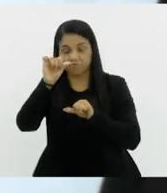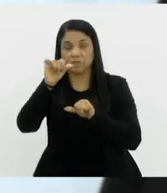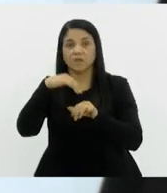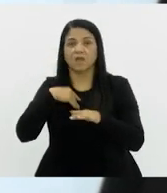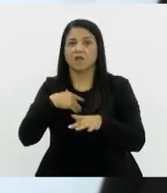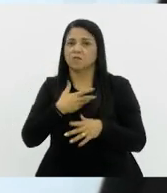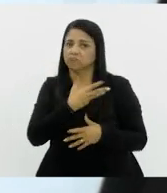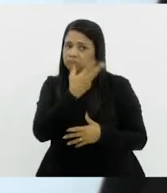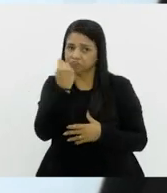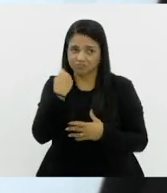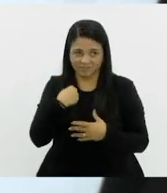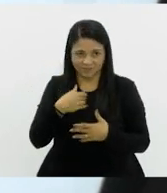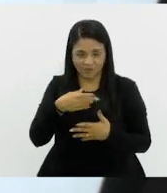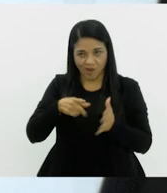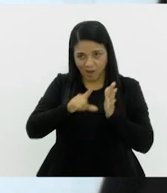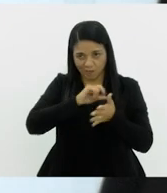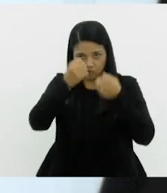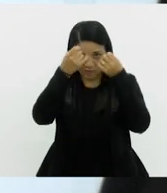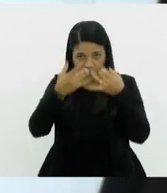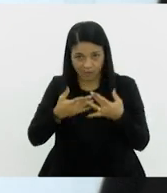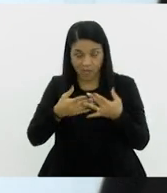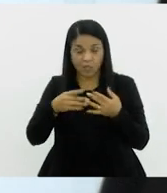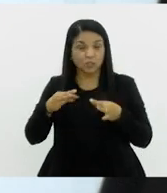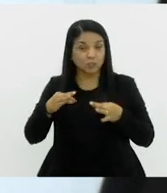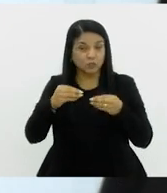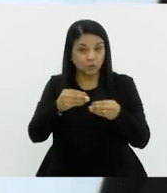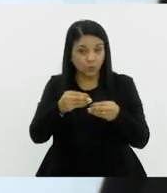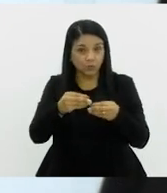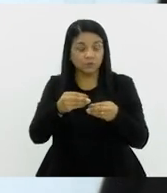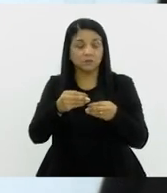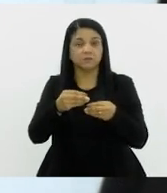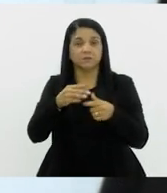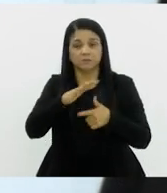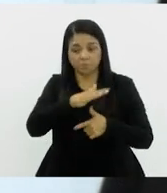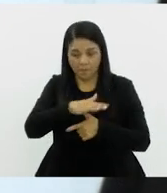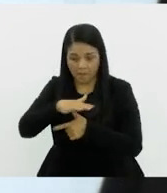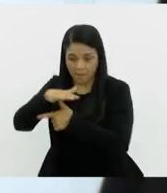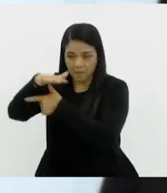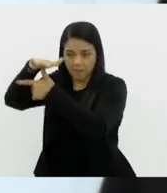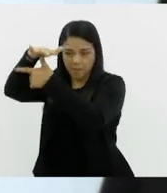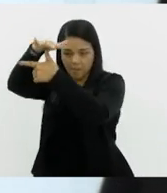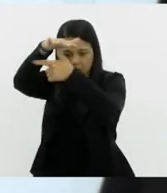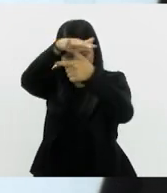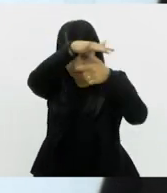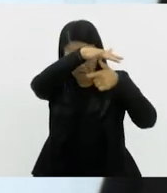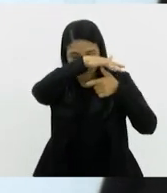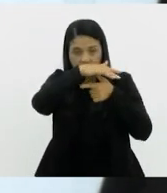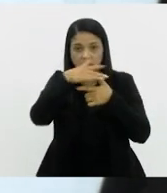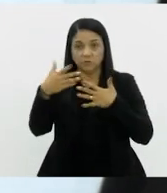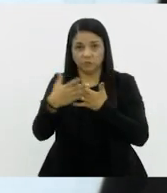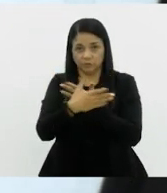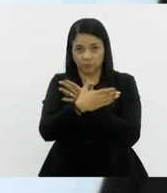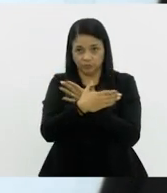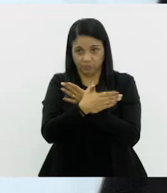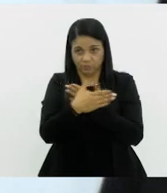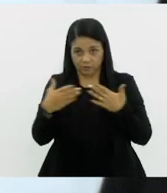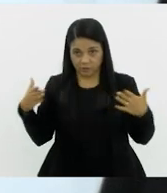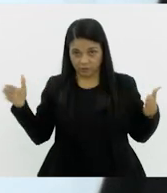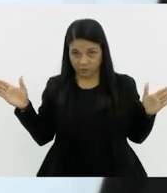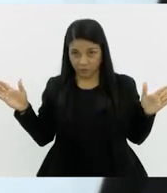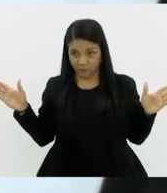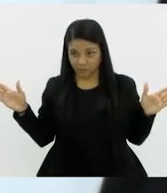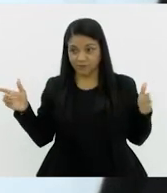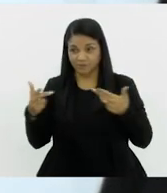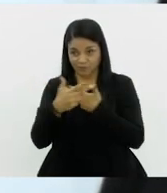falado anteriormente, que todas as entradas para o circuito específico do Cristo se dê, toda a entrada se